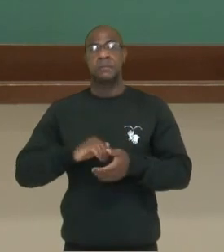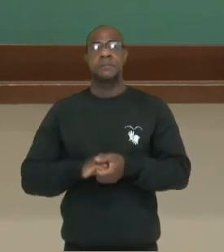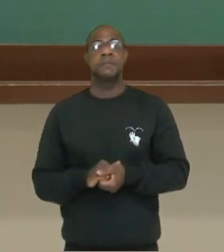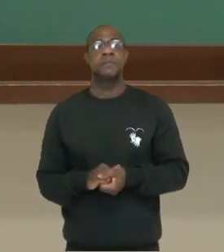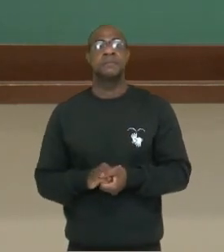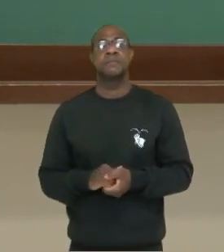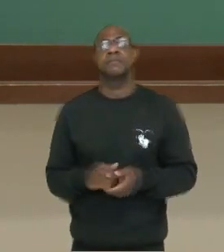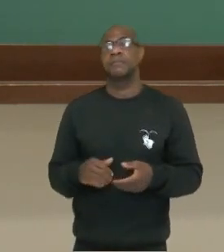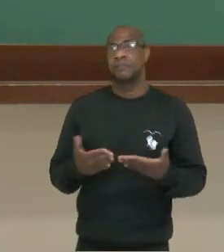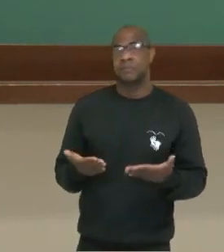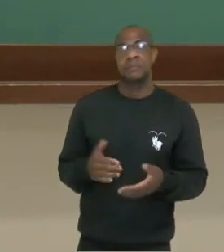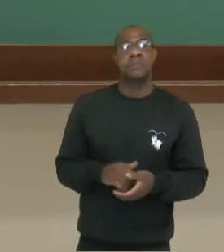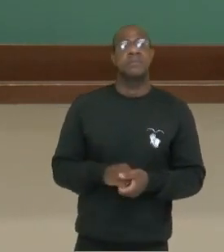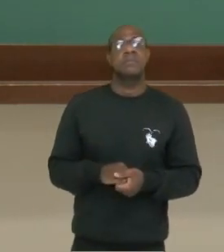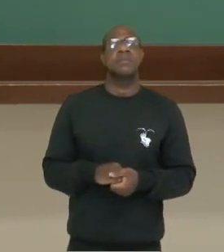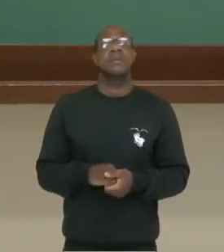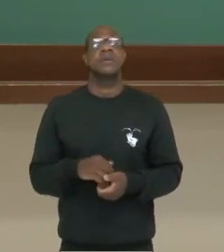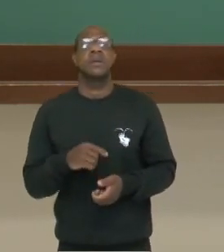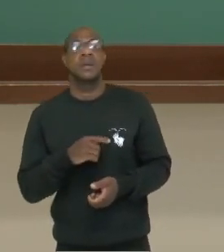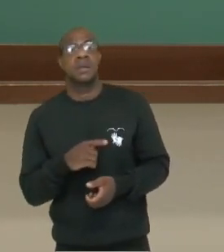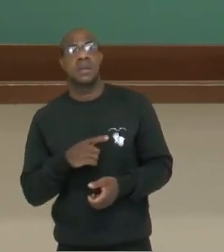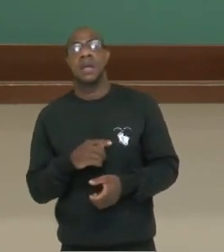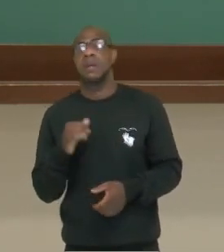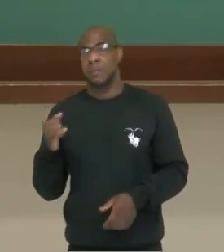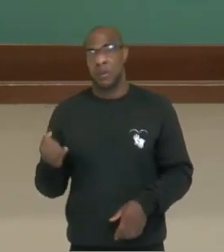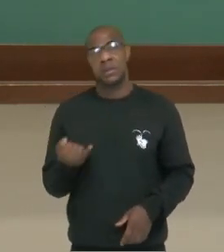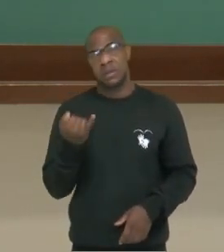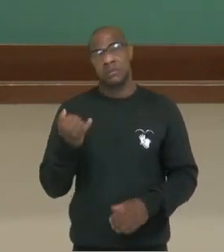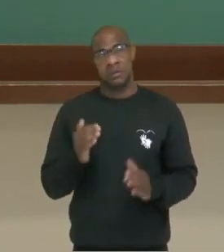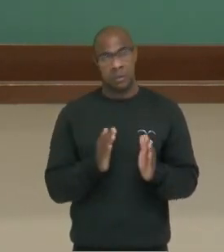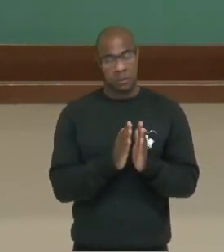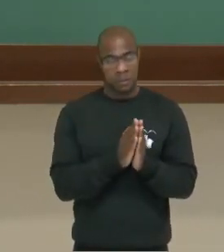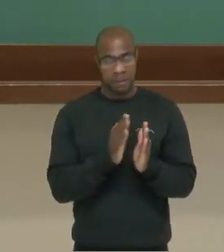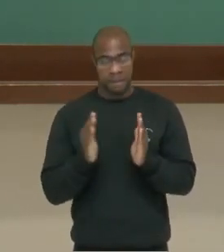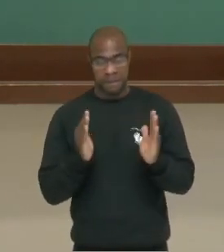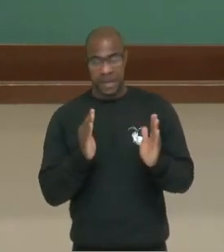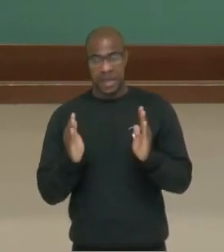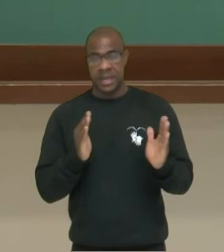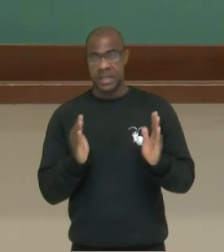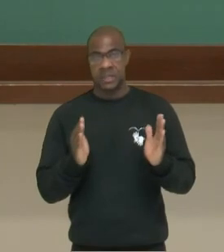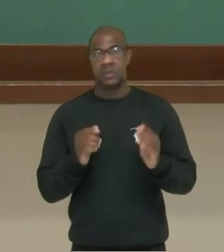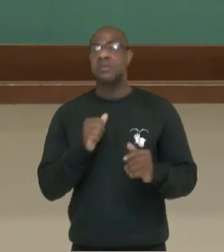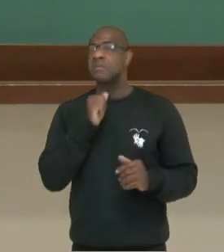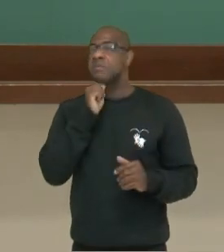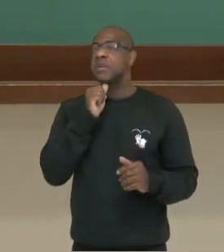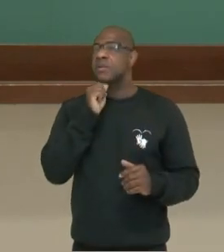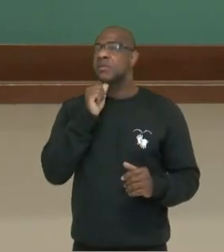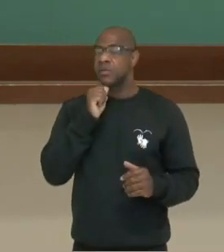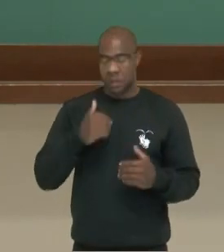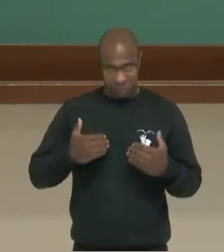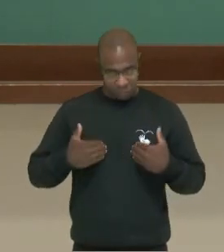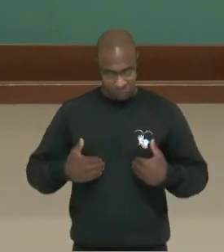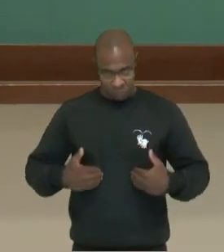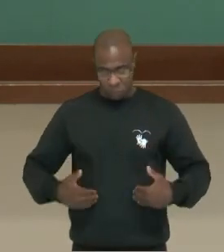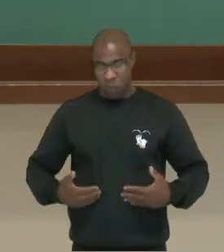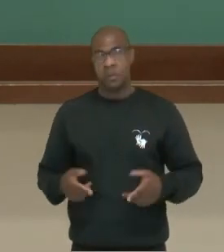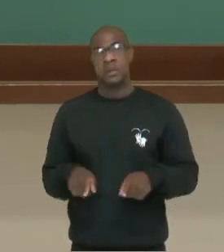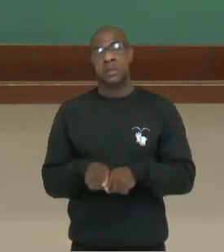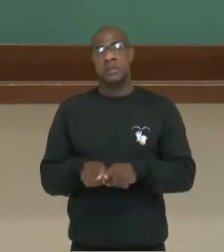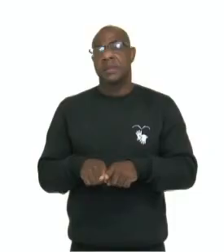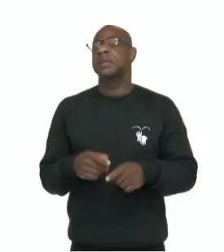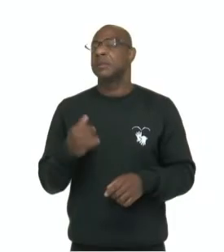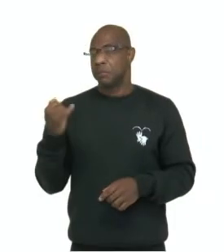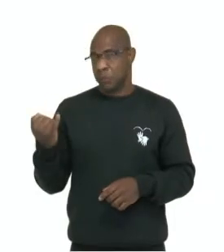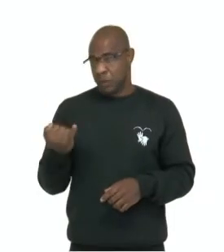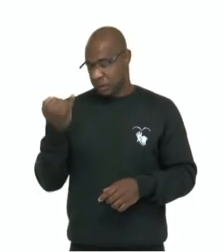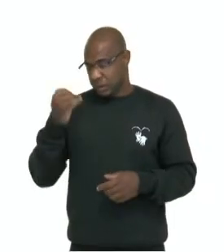É muito importante conhecer o ciclo menstrual, conhecer o seu corpo, conhecer como que ele está funcionando, se o seu ciclo é regulado ou